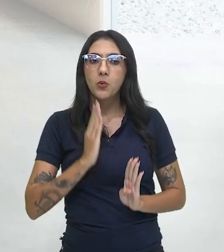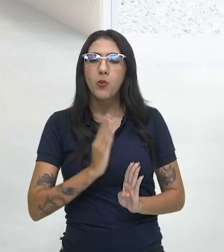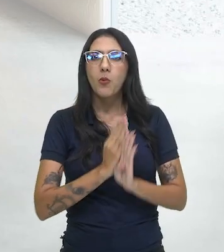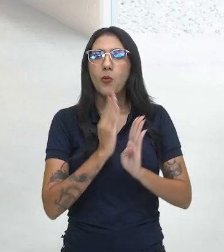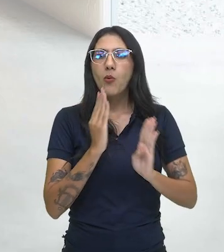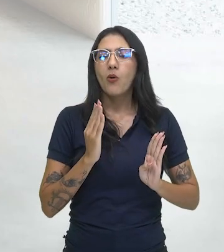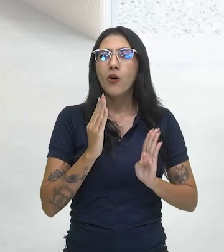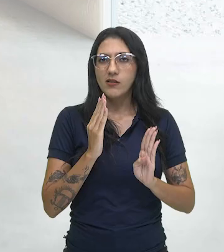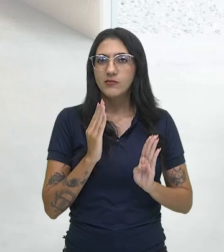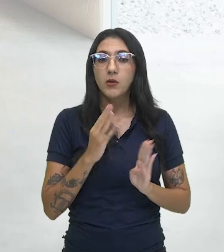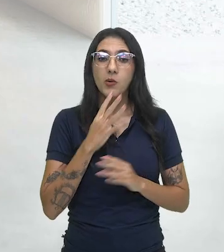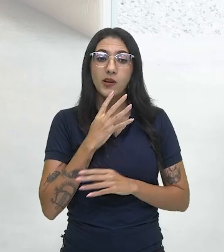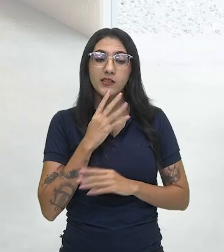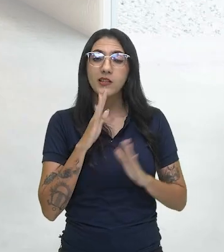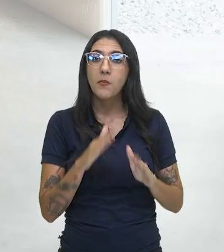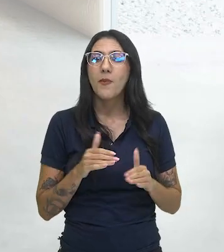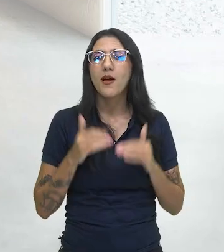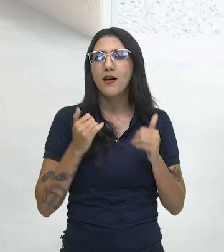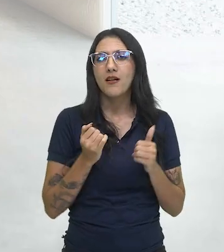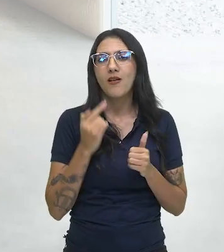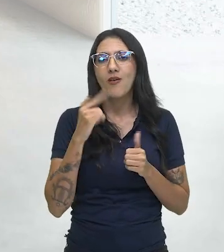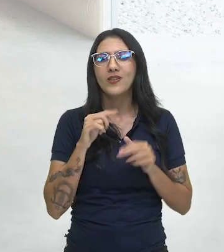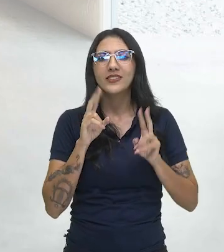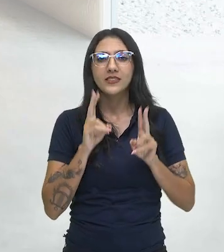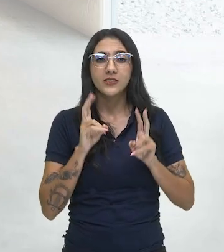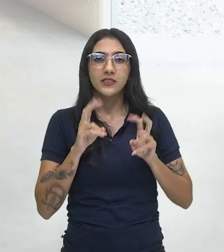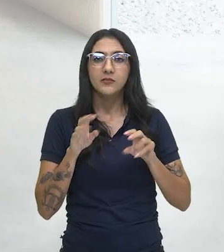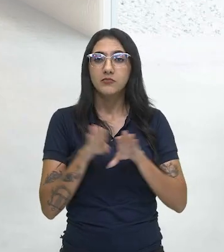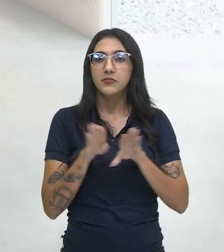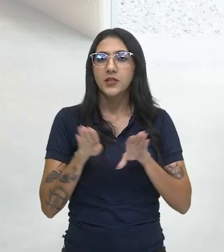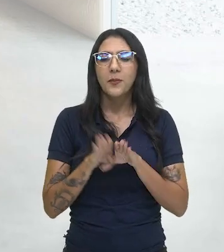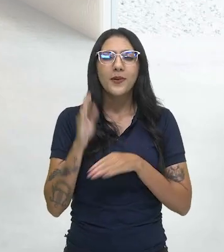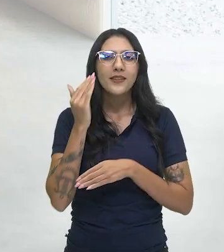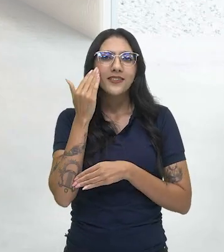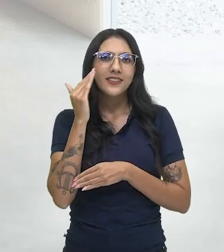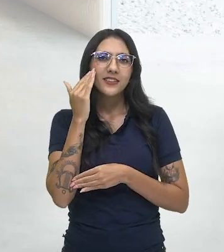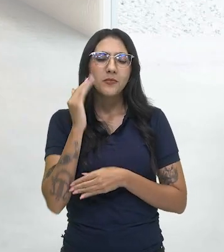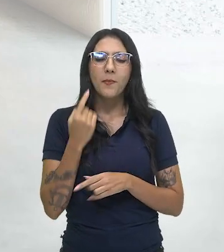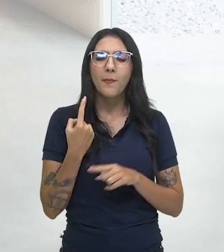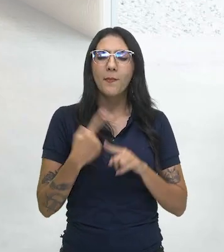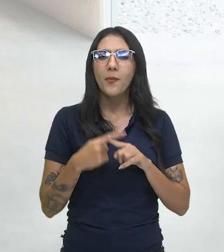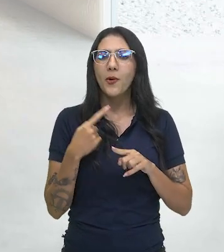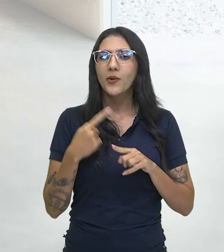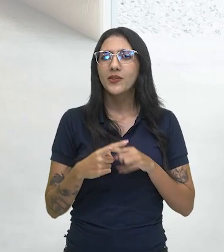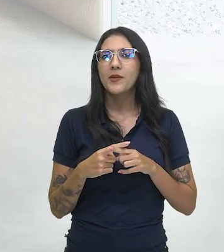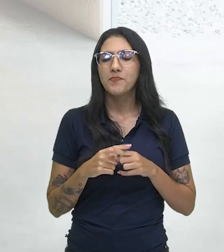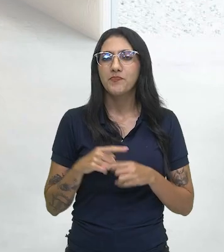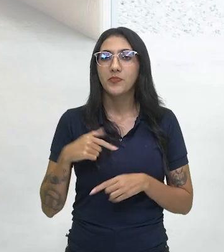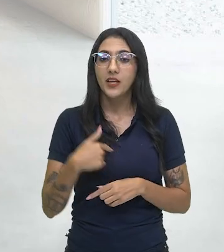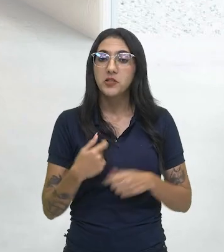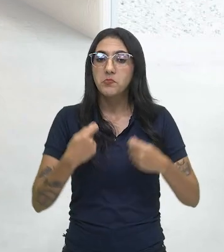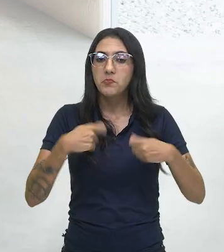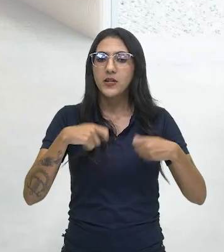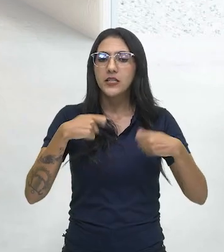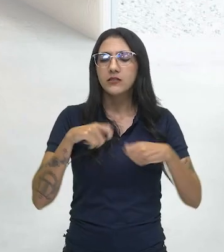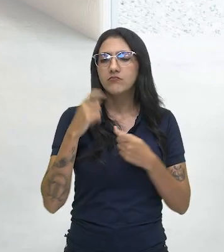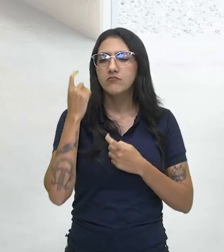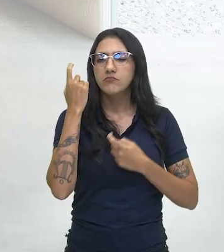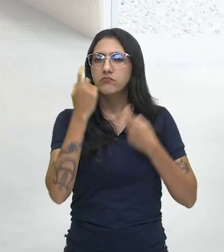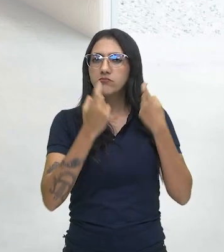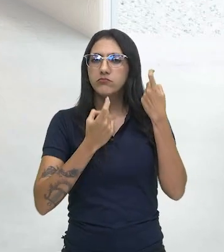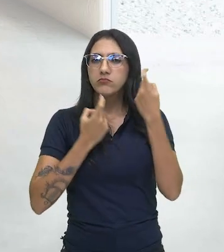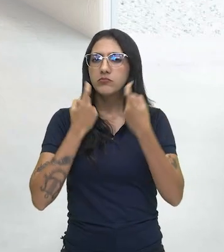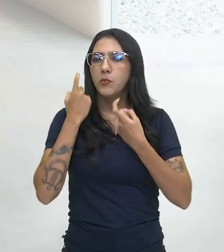sobre essa questão e entender o porquê devemos nos preocupar com o